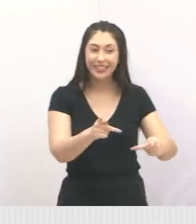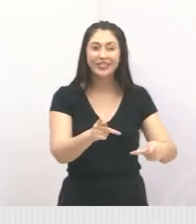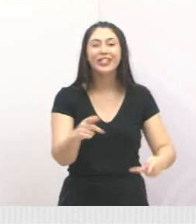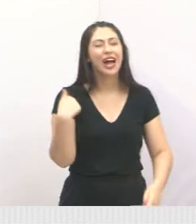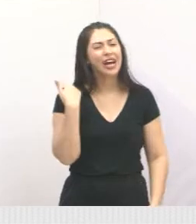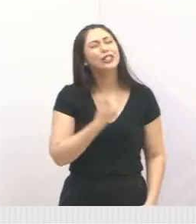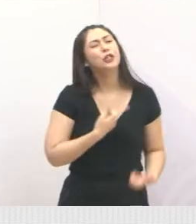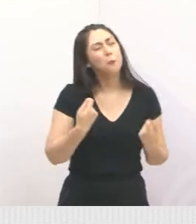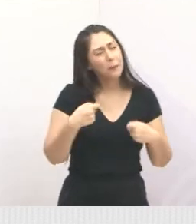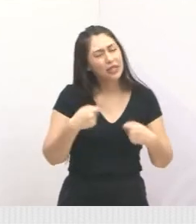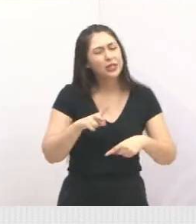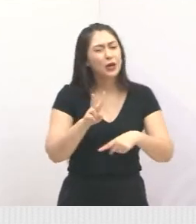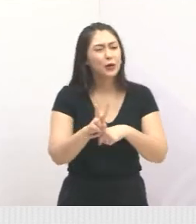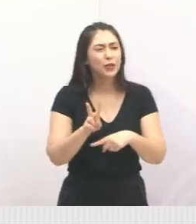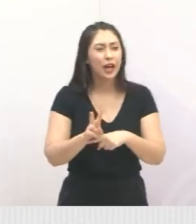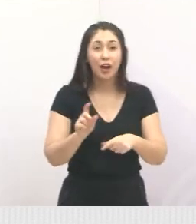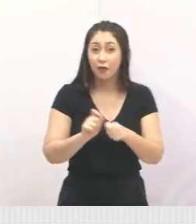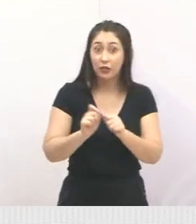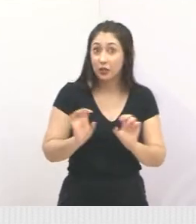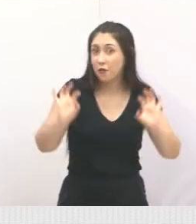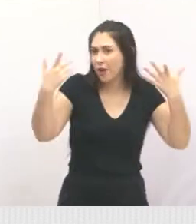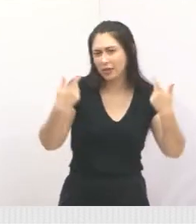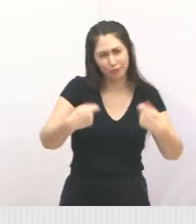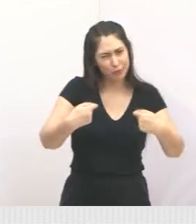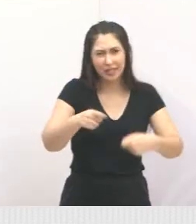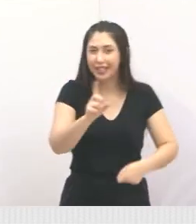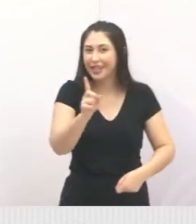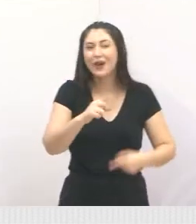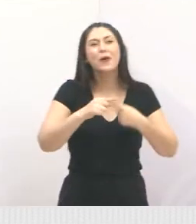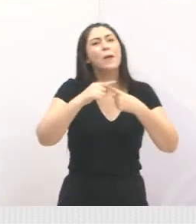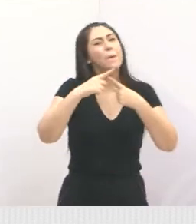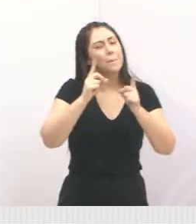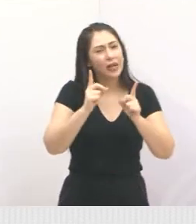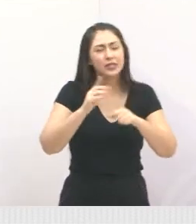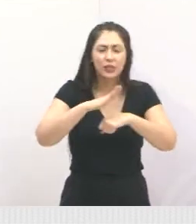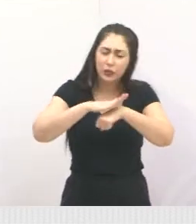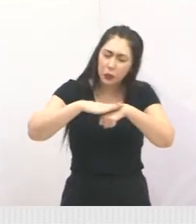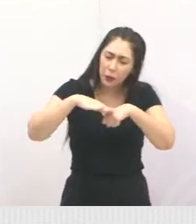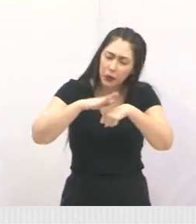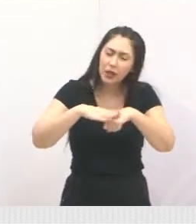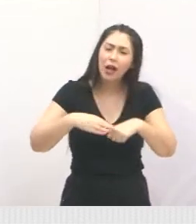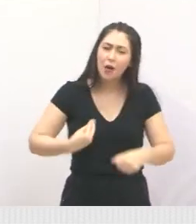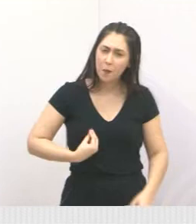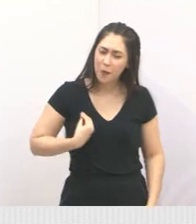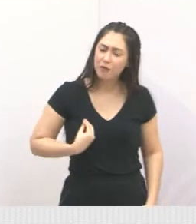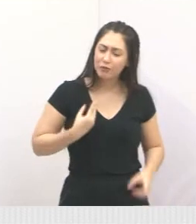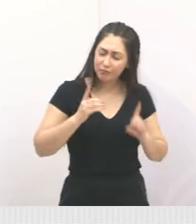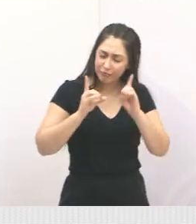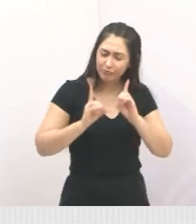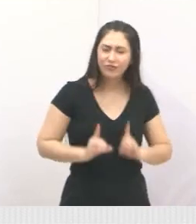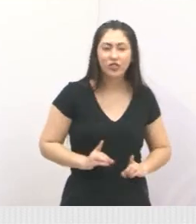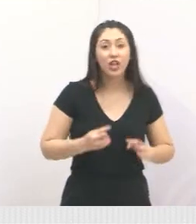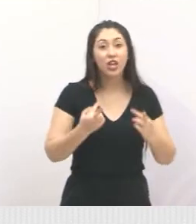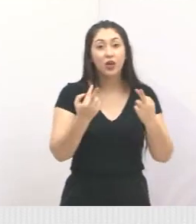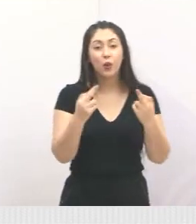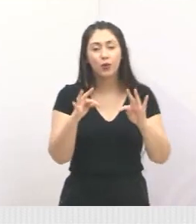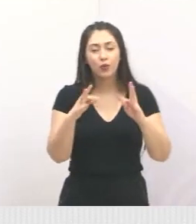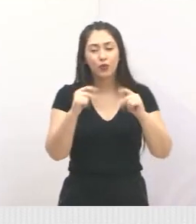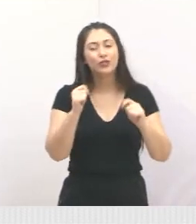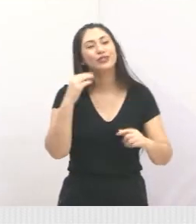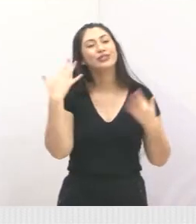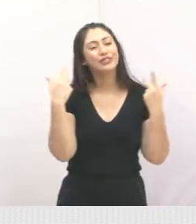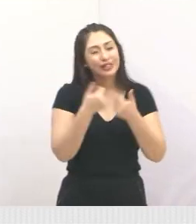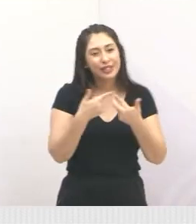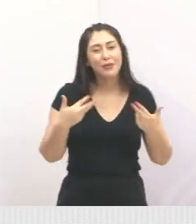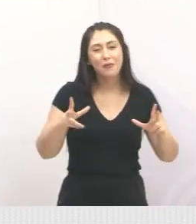que a gente tem que tratar um animal. Você não precisa fazer festa para ele, mas pelo menos o mínimo é qualidade de vida e dignidade, como todos os animais merecem, tá?